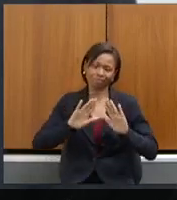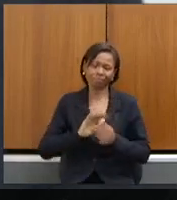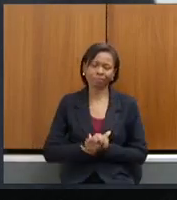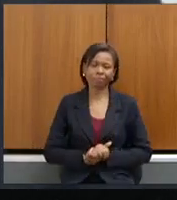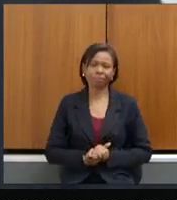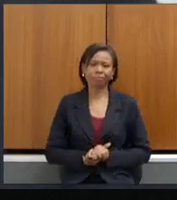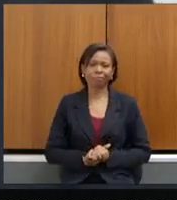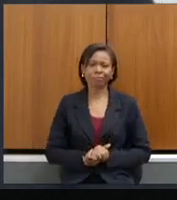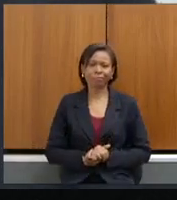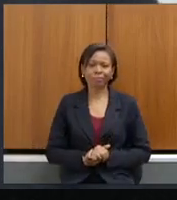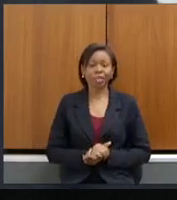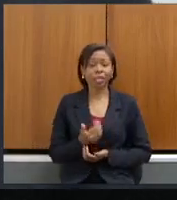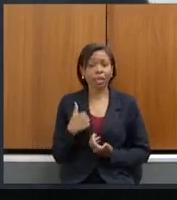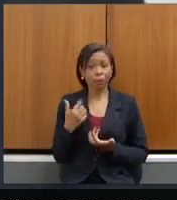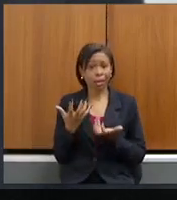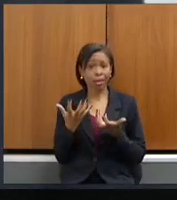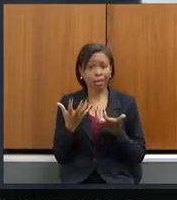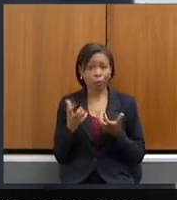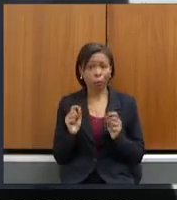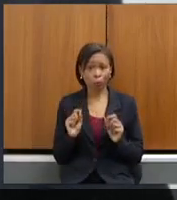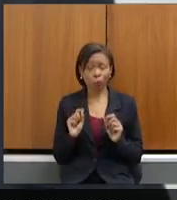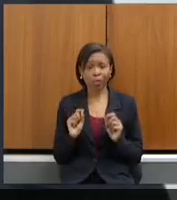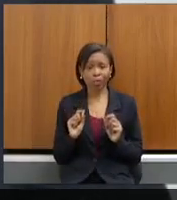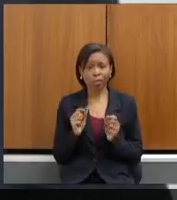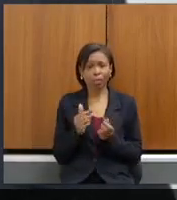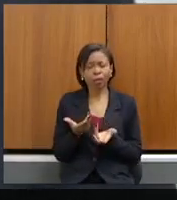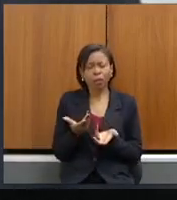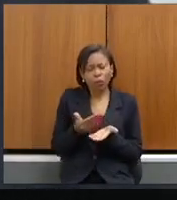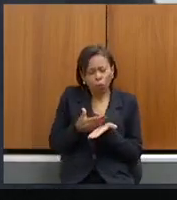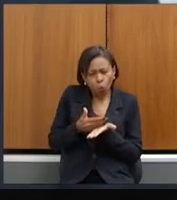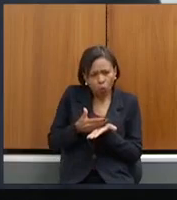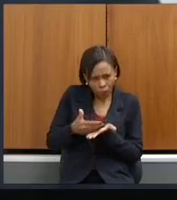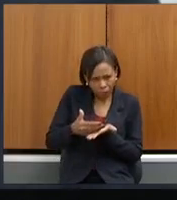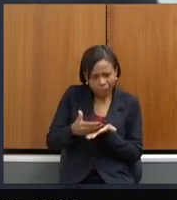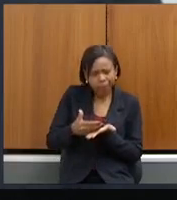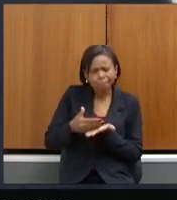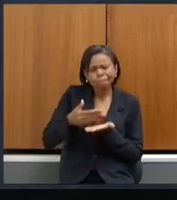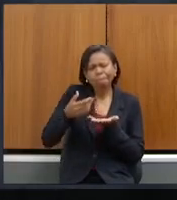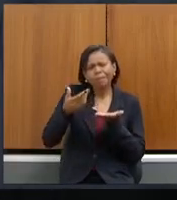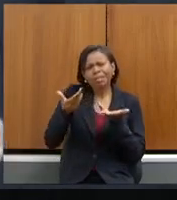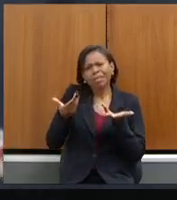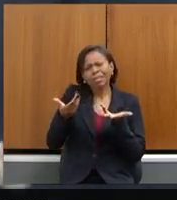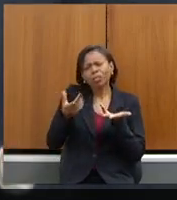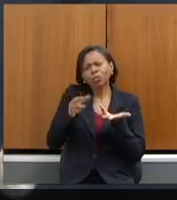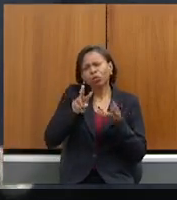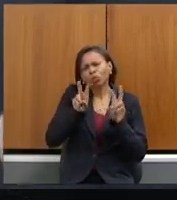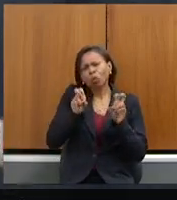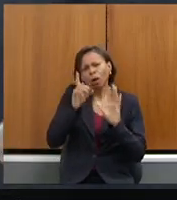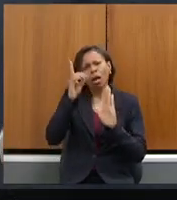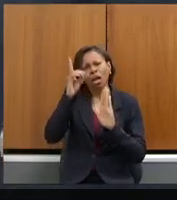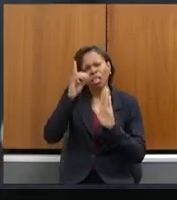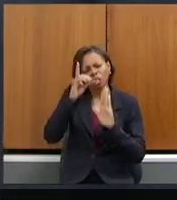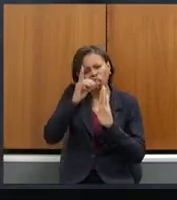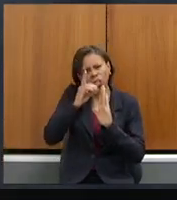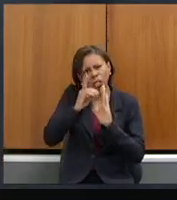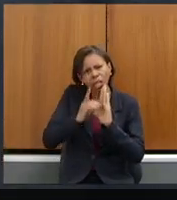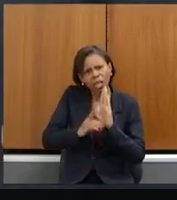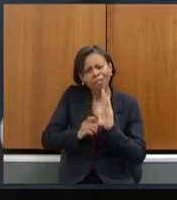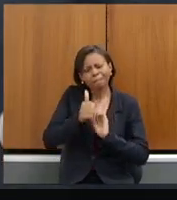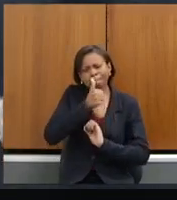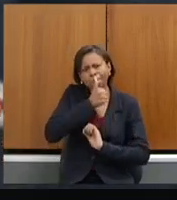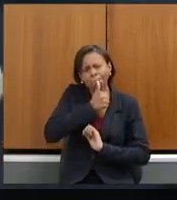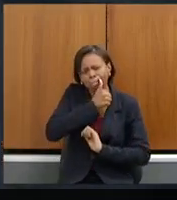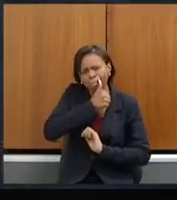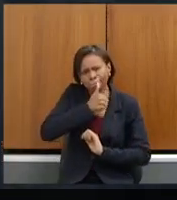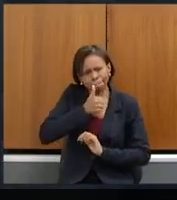eu queria aqui fazer uso inicialmente do direito de resistência secretário